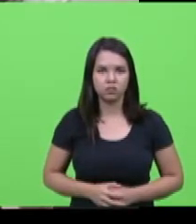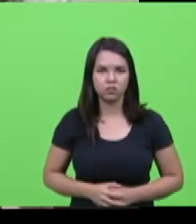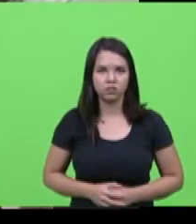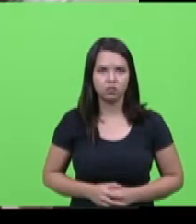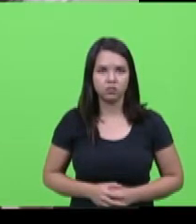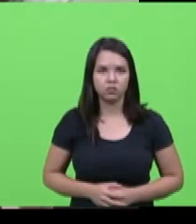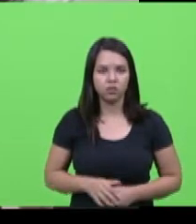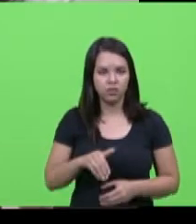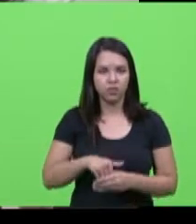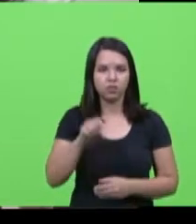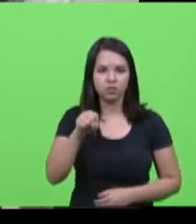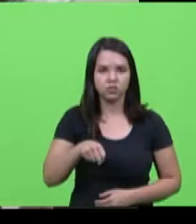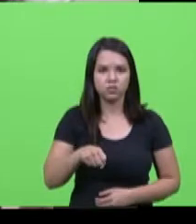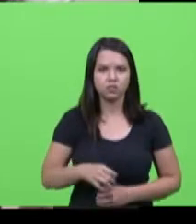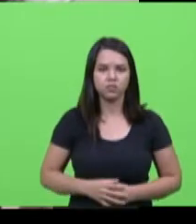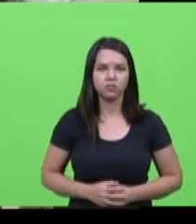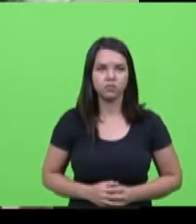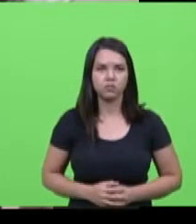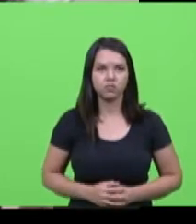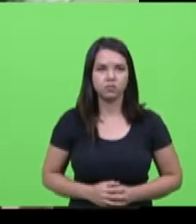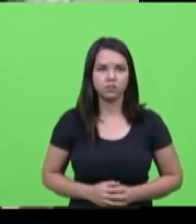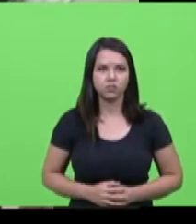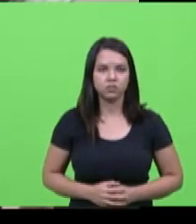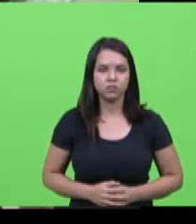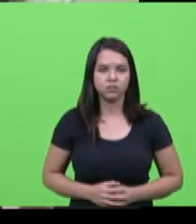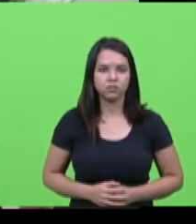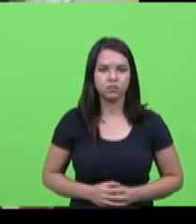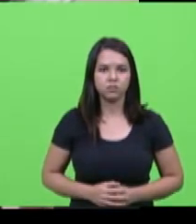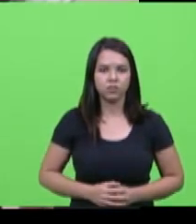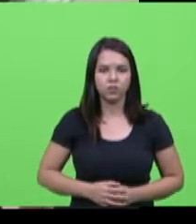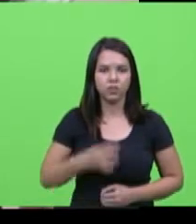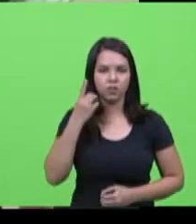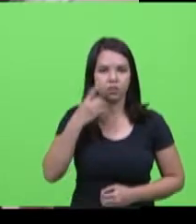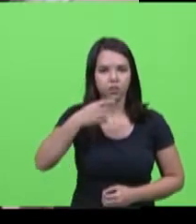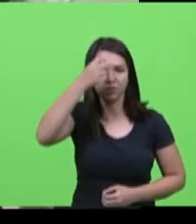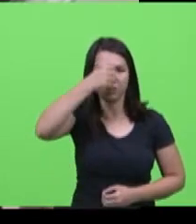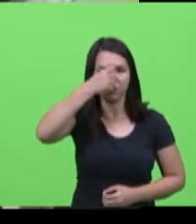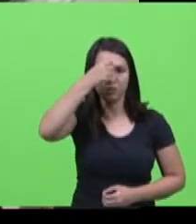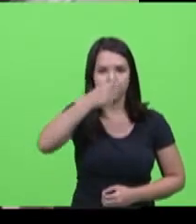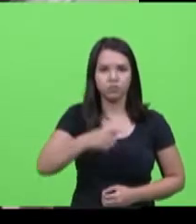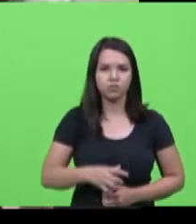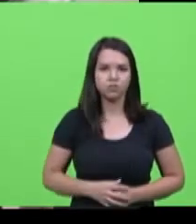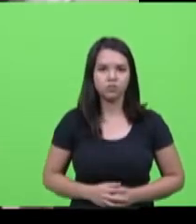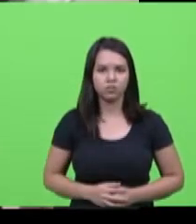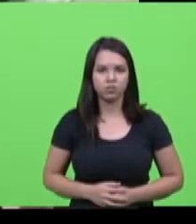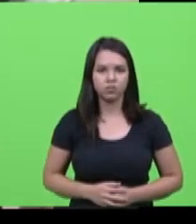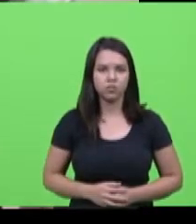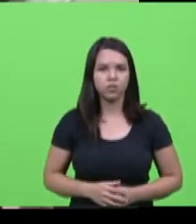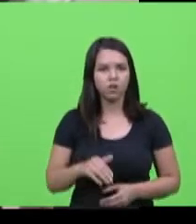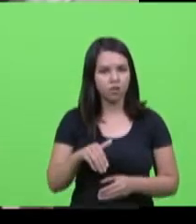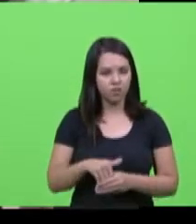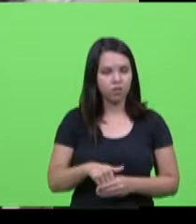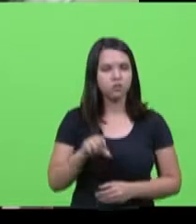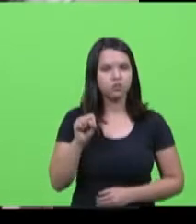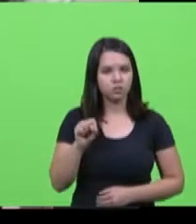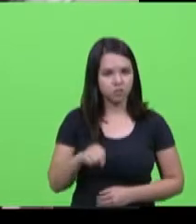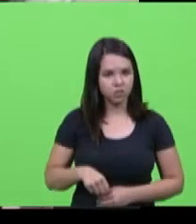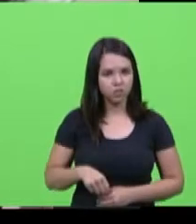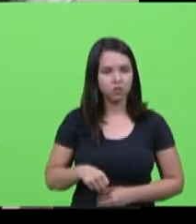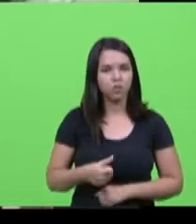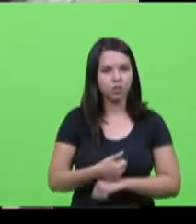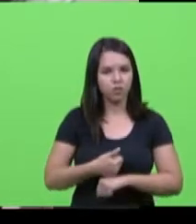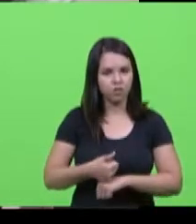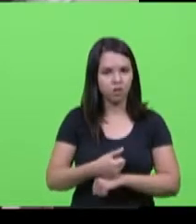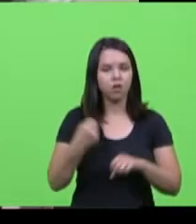Sim, senhor presidente. Deputada Marlene, sim. Deputado Maurício Kudilark. Sim, com os profissionais da educação